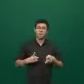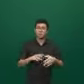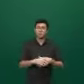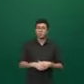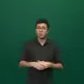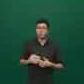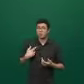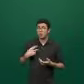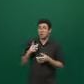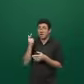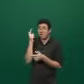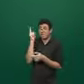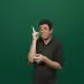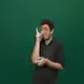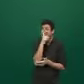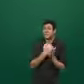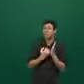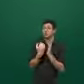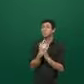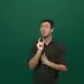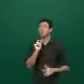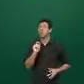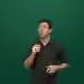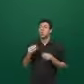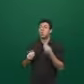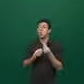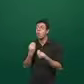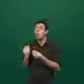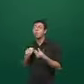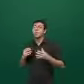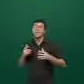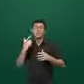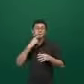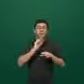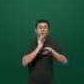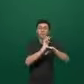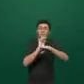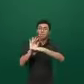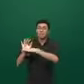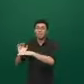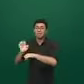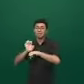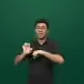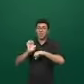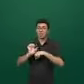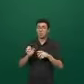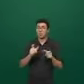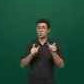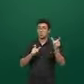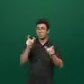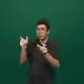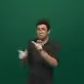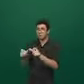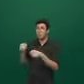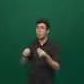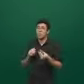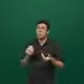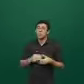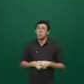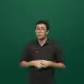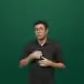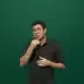pudesse incentivar mais os estados, porque tínhamos alguns estados que já estavam na direção do tempo integral,